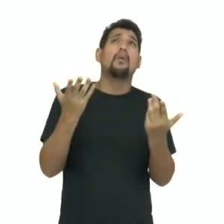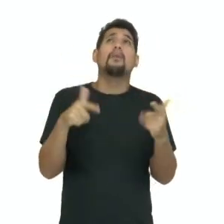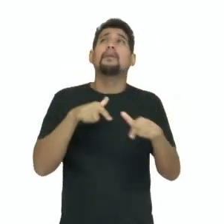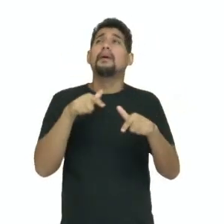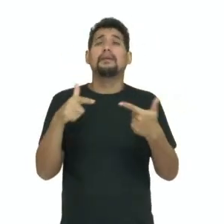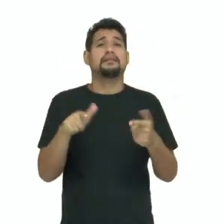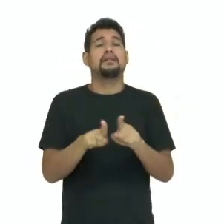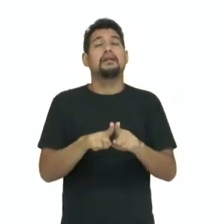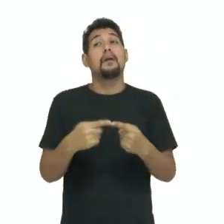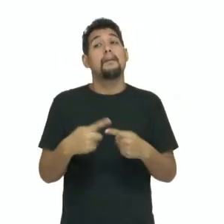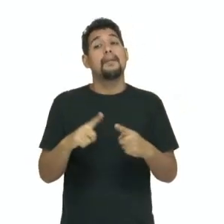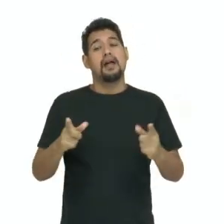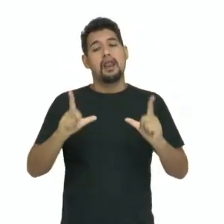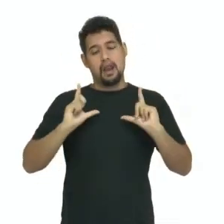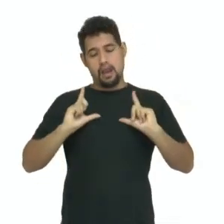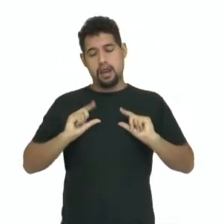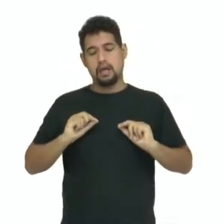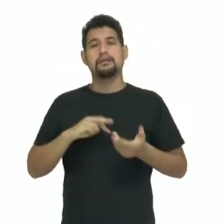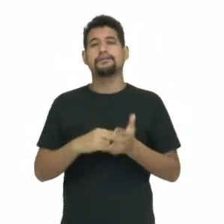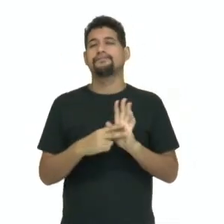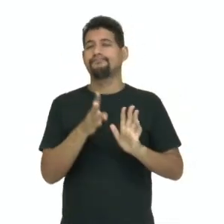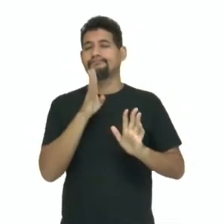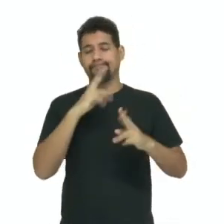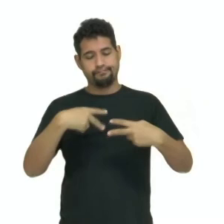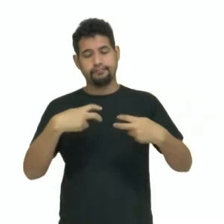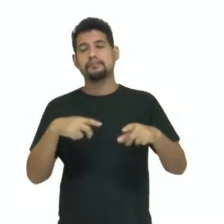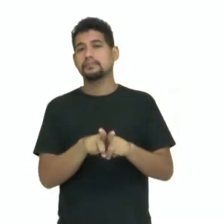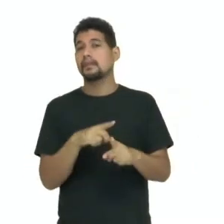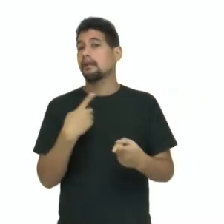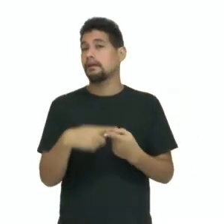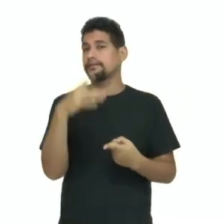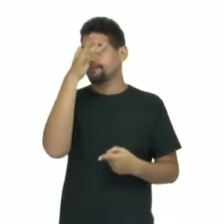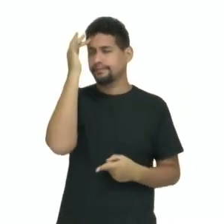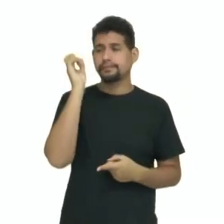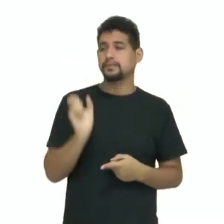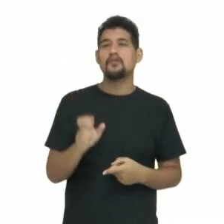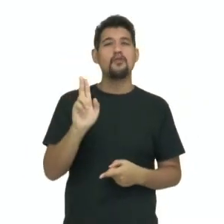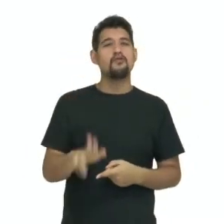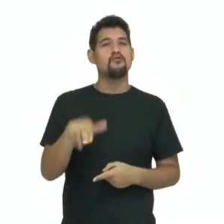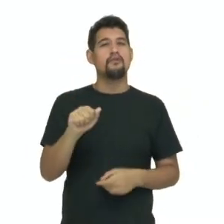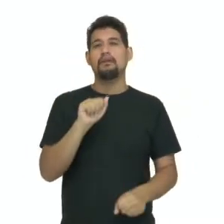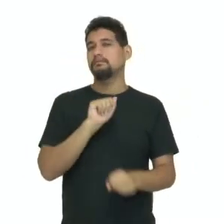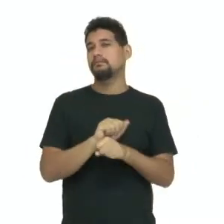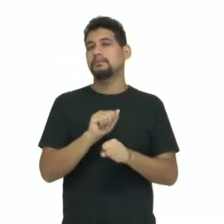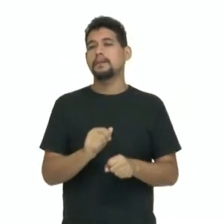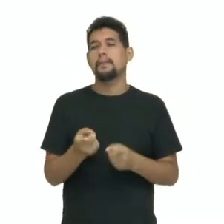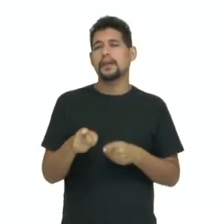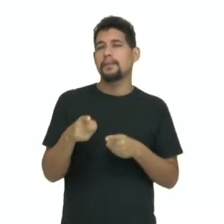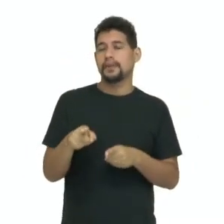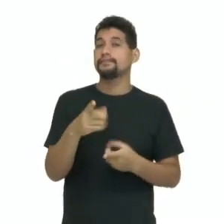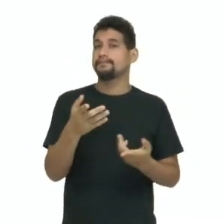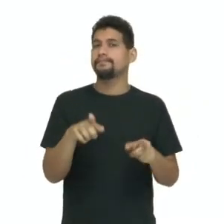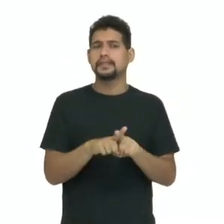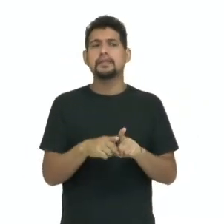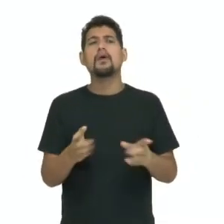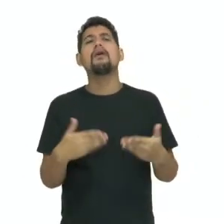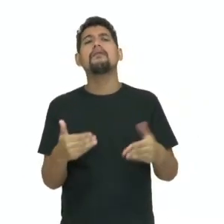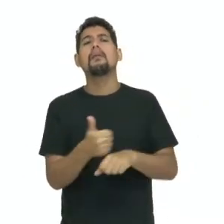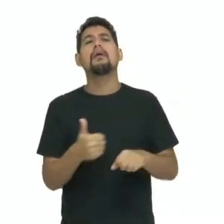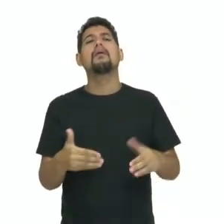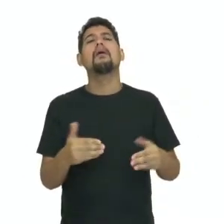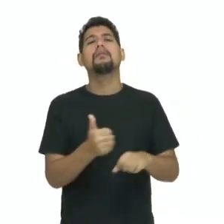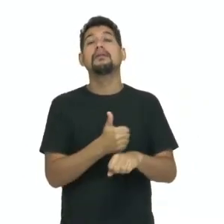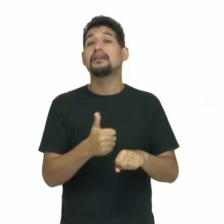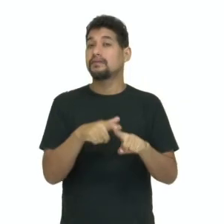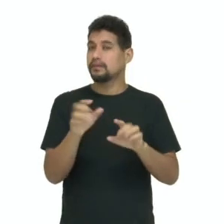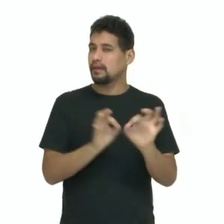maneira de aliviar essa tensão é se conhecer, pois as pessoas nunca vão parar de pressionar. Quando você se prepara